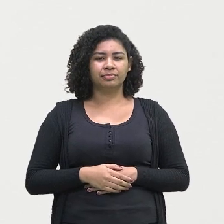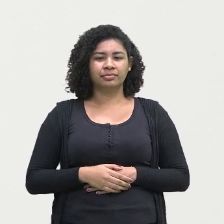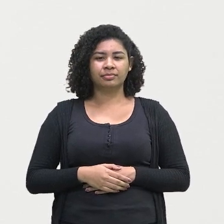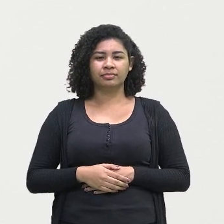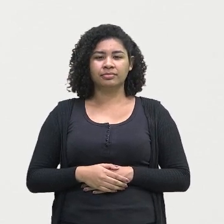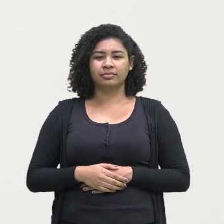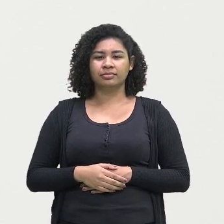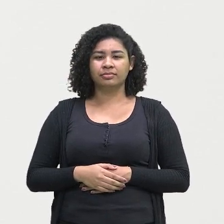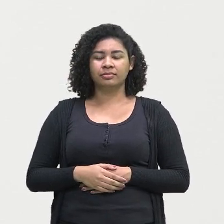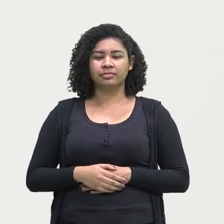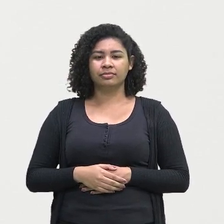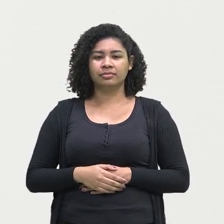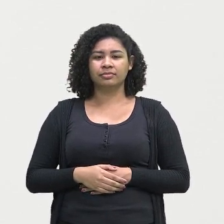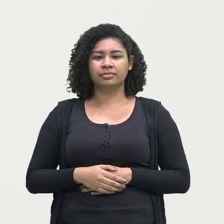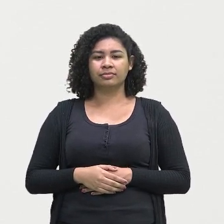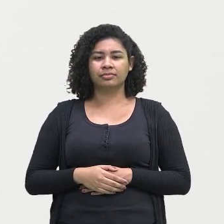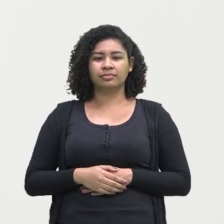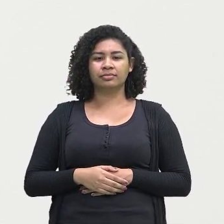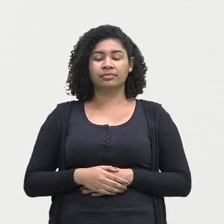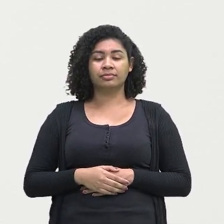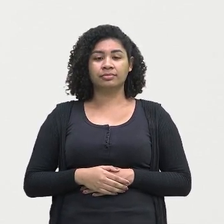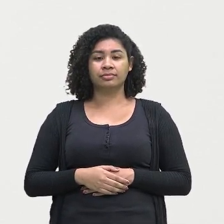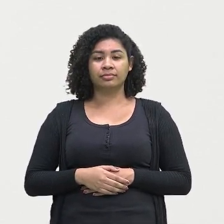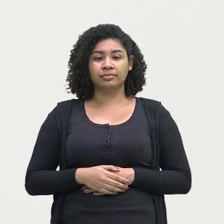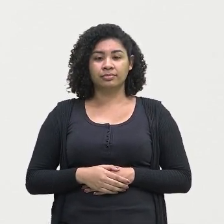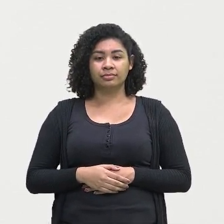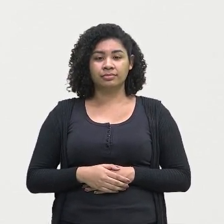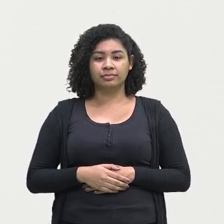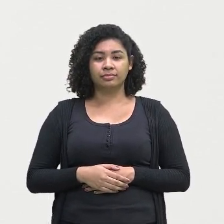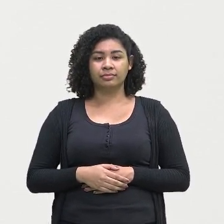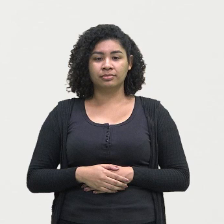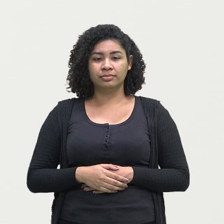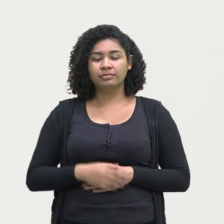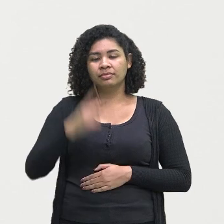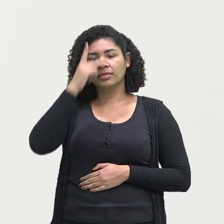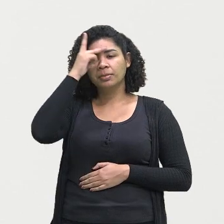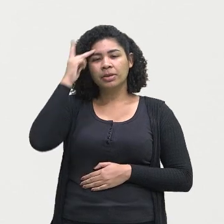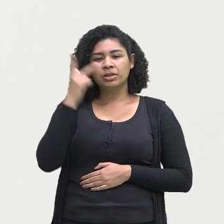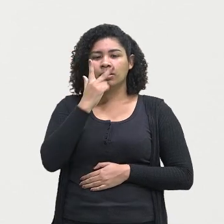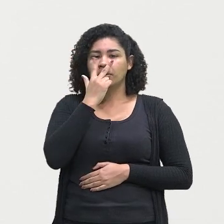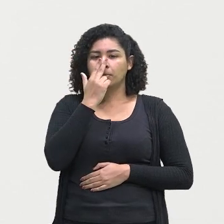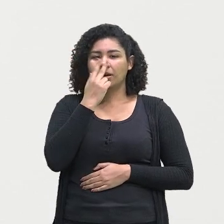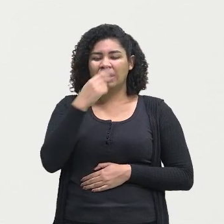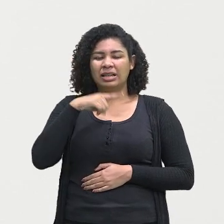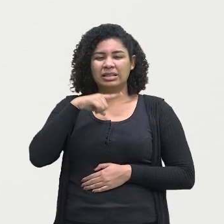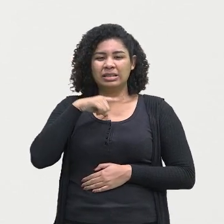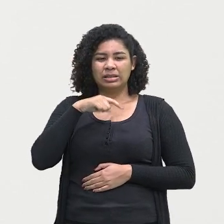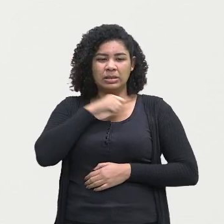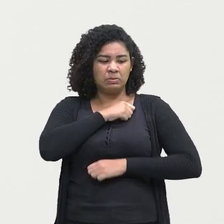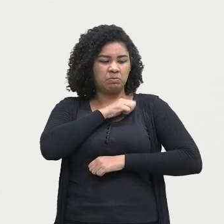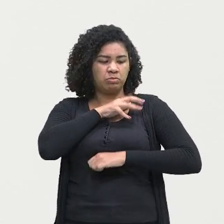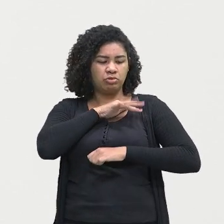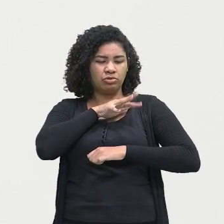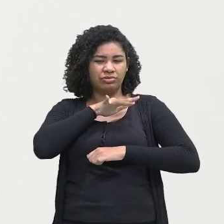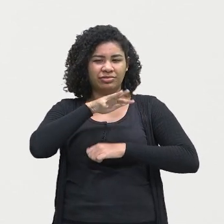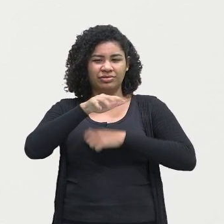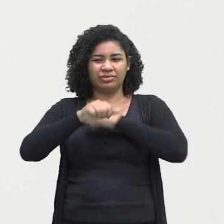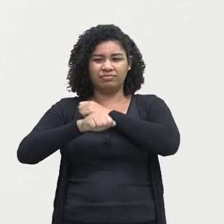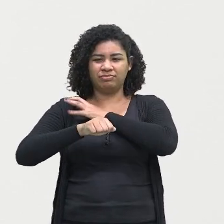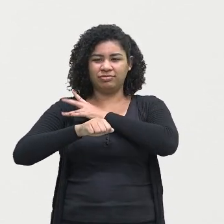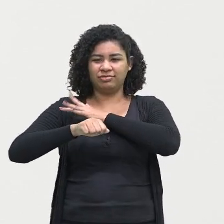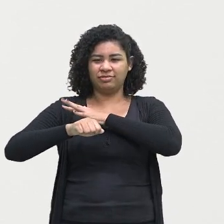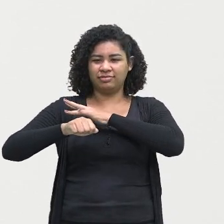body odor. Ela emite um odor desagradável, né? Que lembra o cheiro de